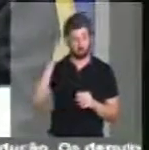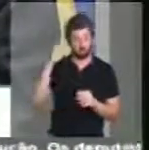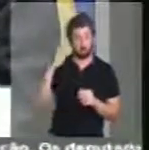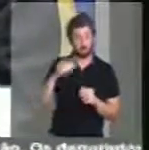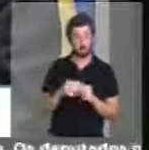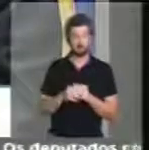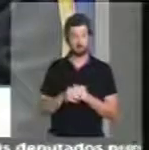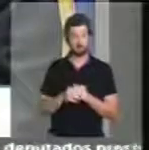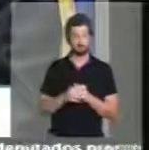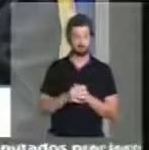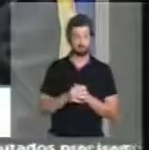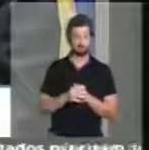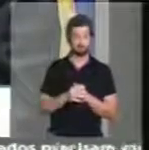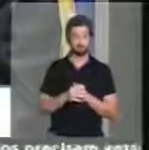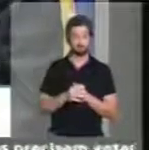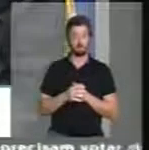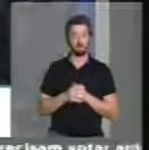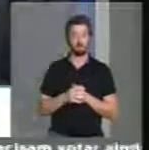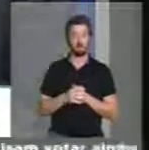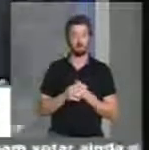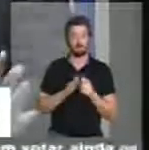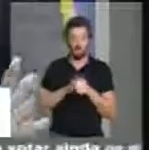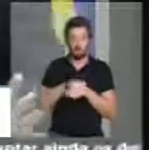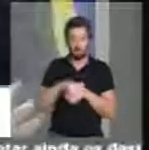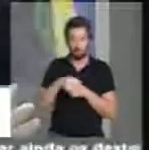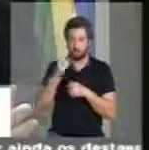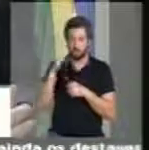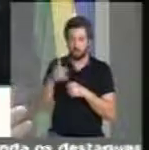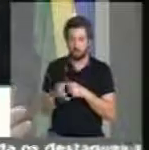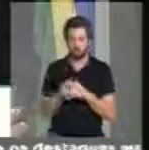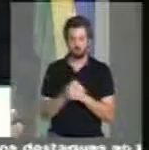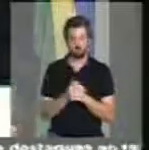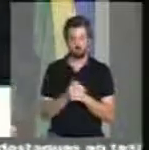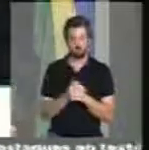caro Exaucir, que na calada da noite